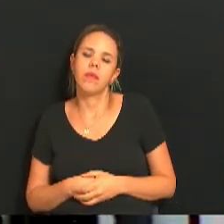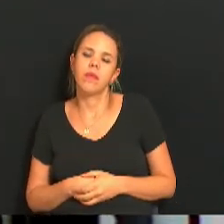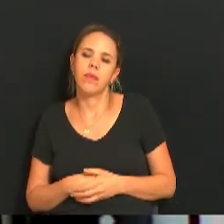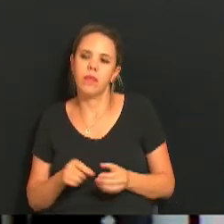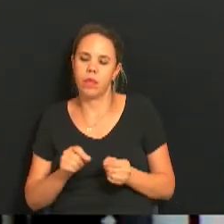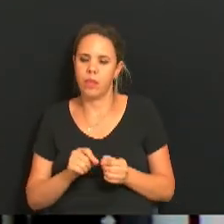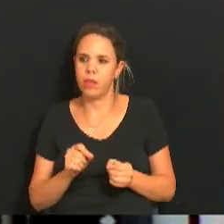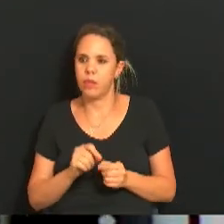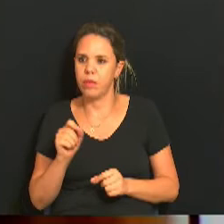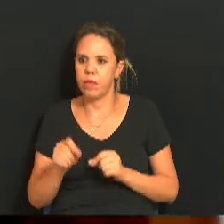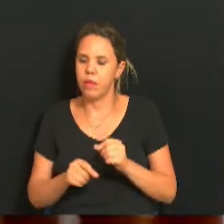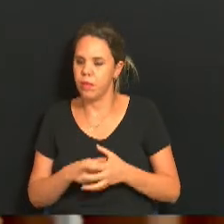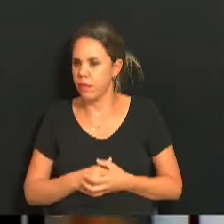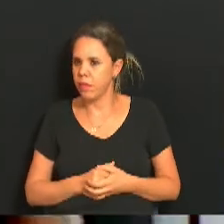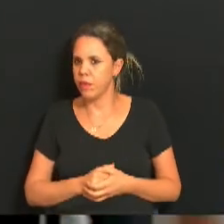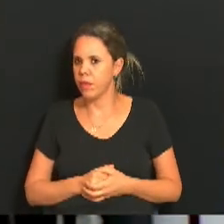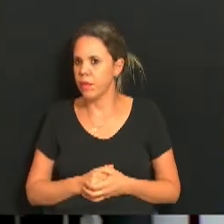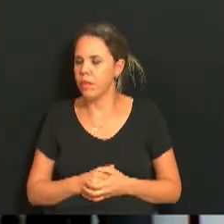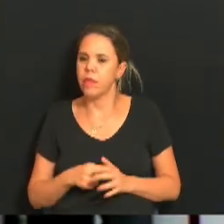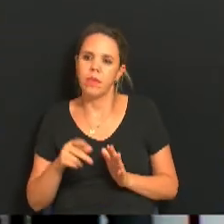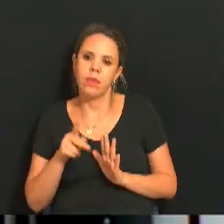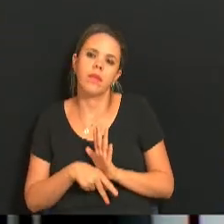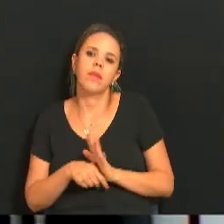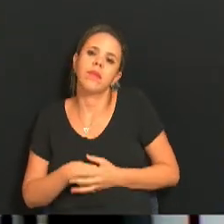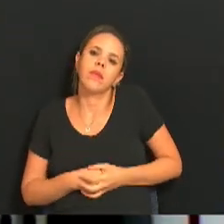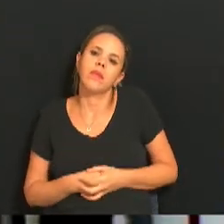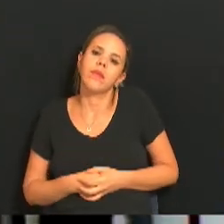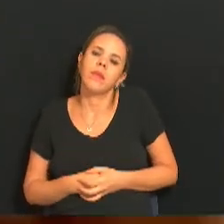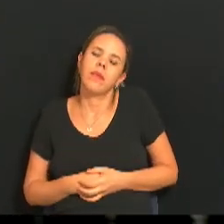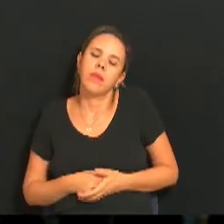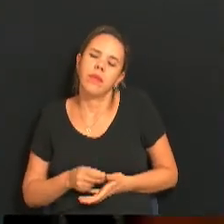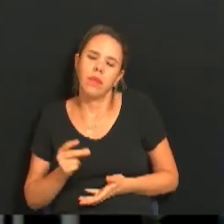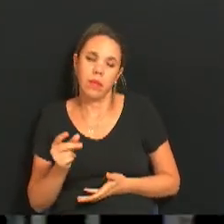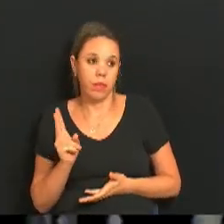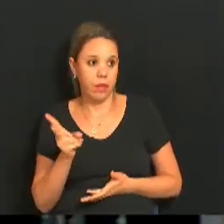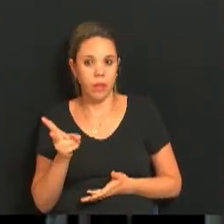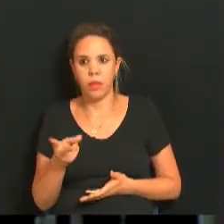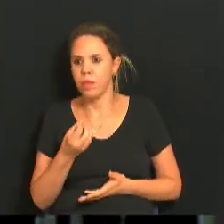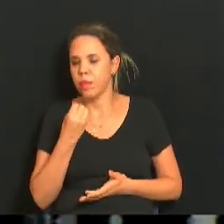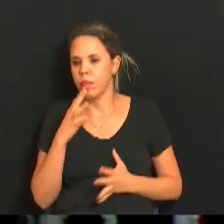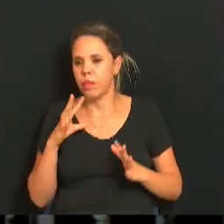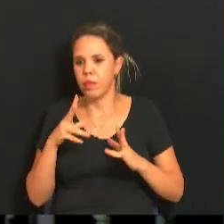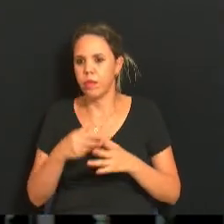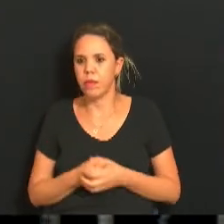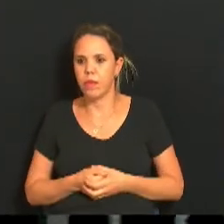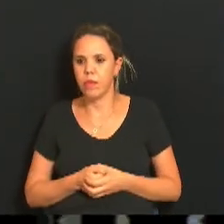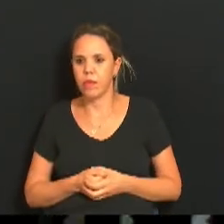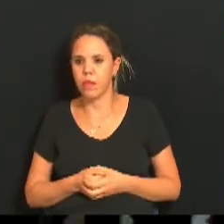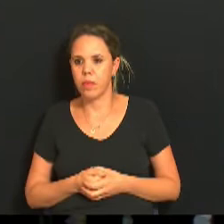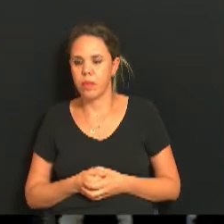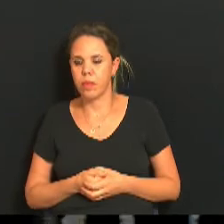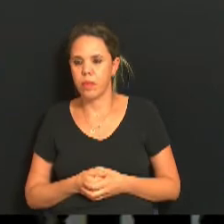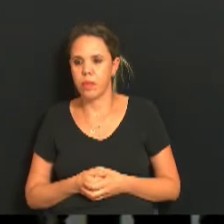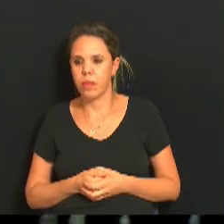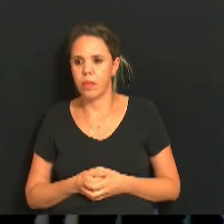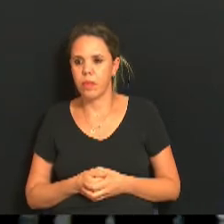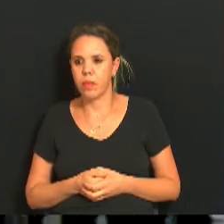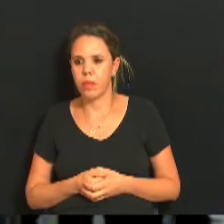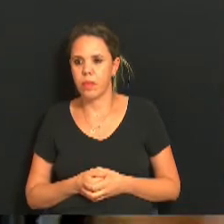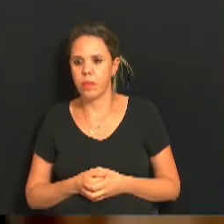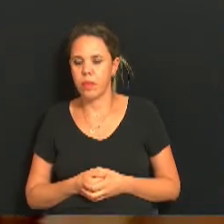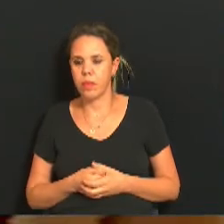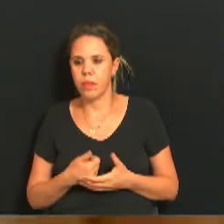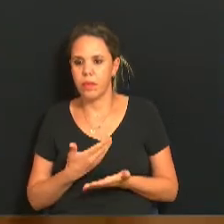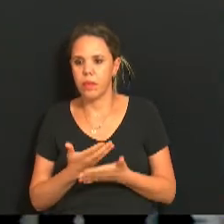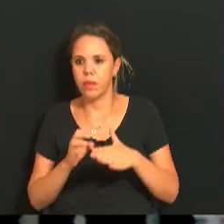fazer com que é o Projeto né para em pé né que seja bom para todos que seja bom para a